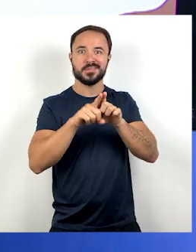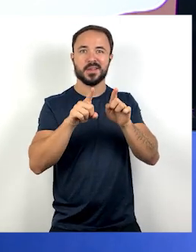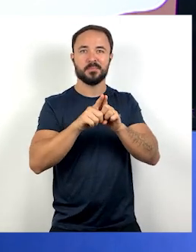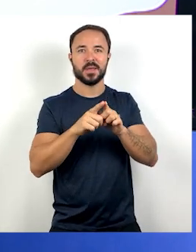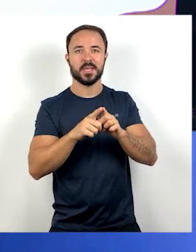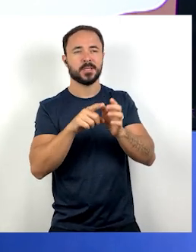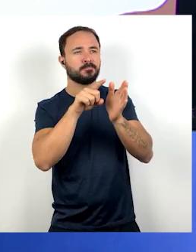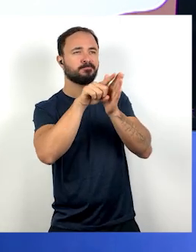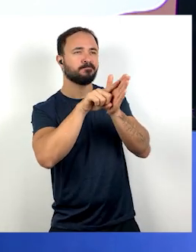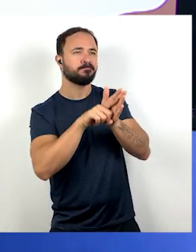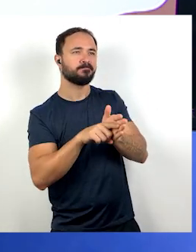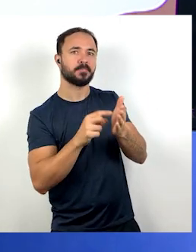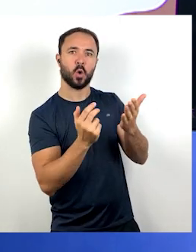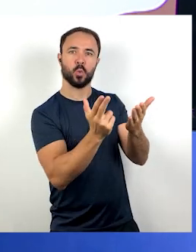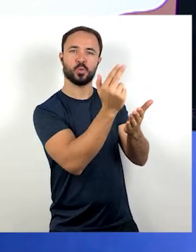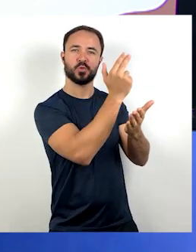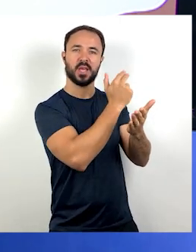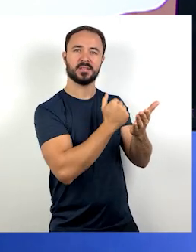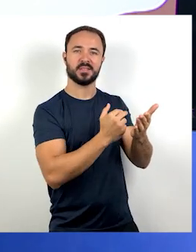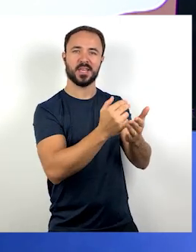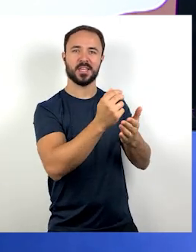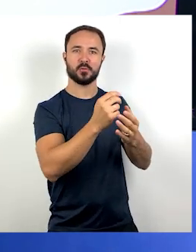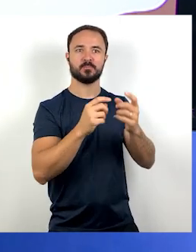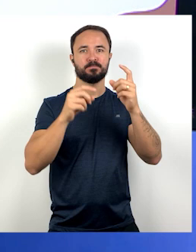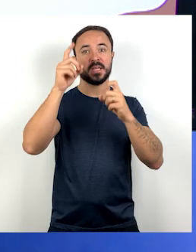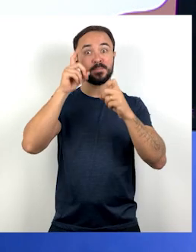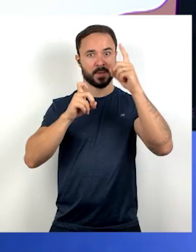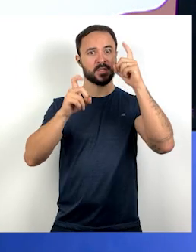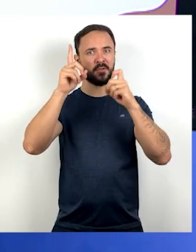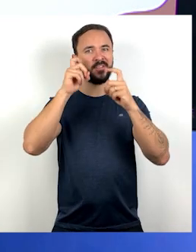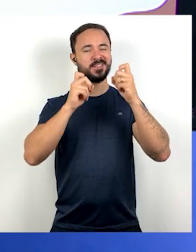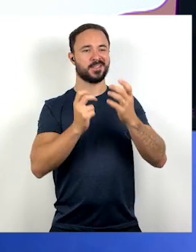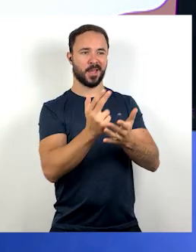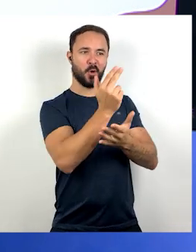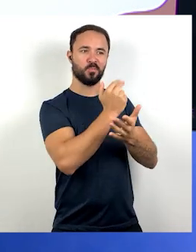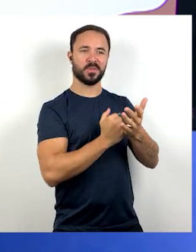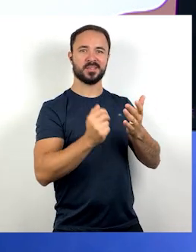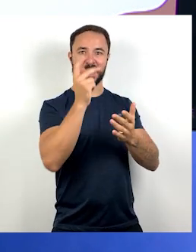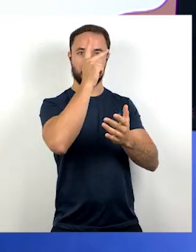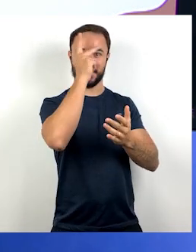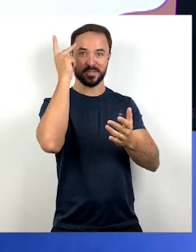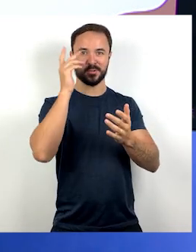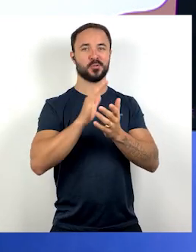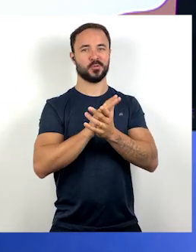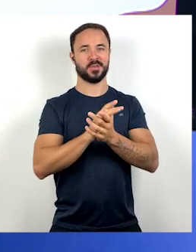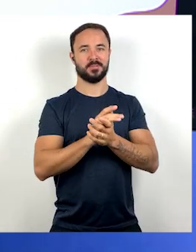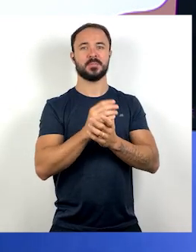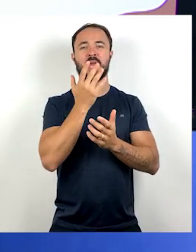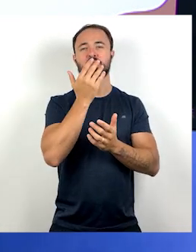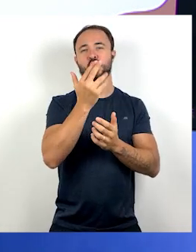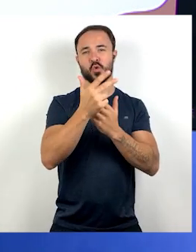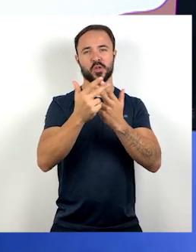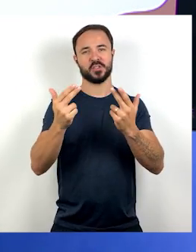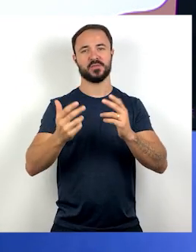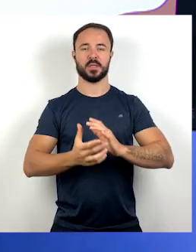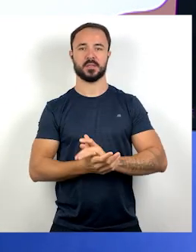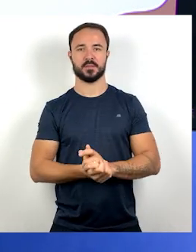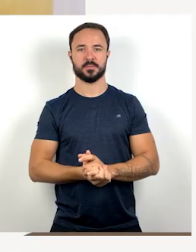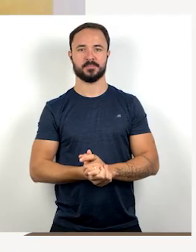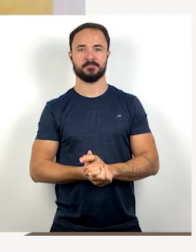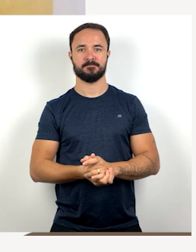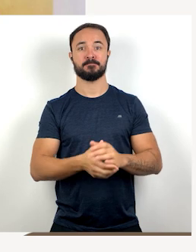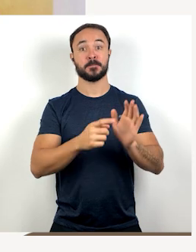análise das imagens, a observação das expressões e dos quadrinhos que compõem o livro e o